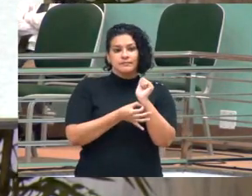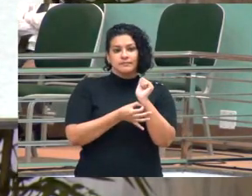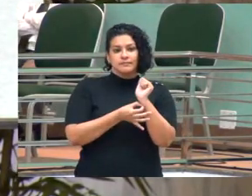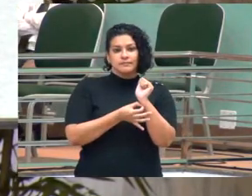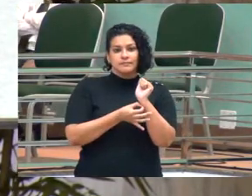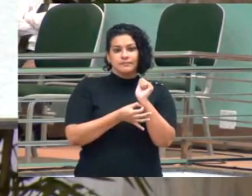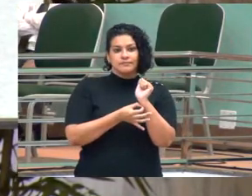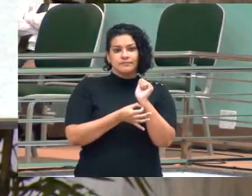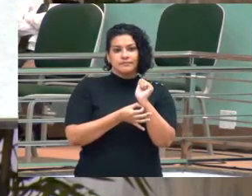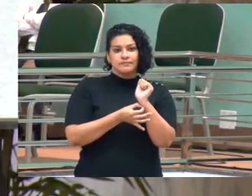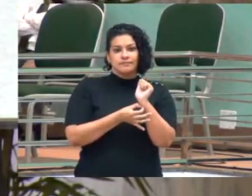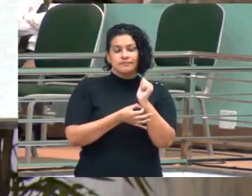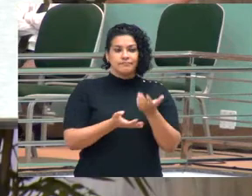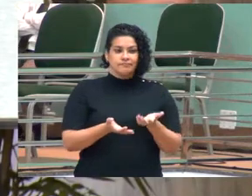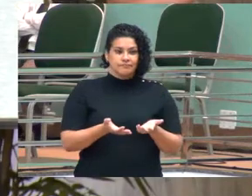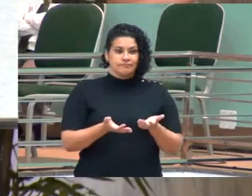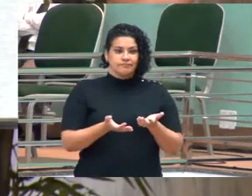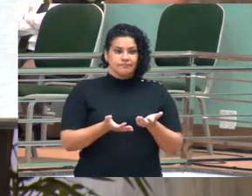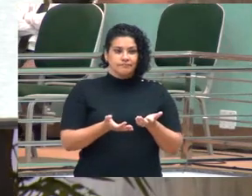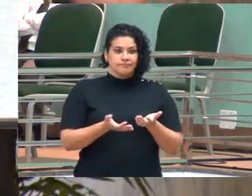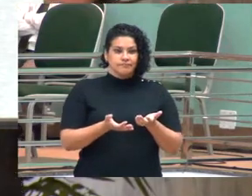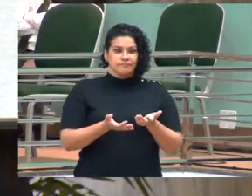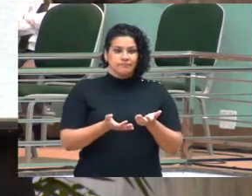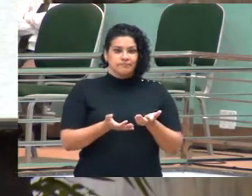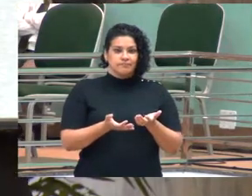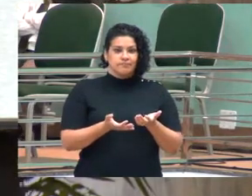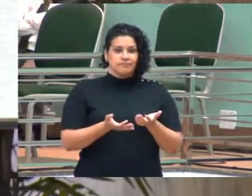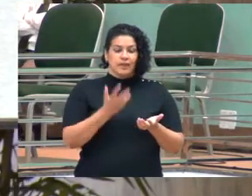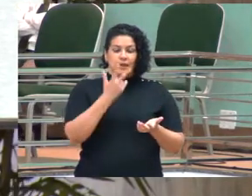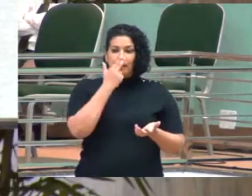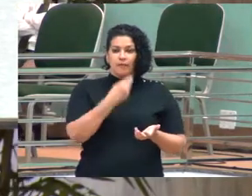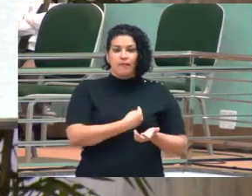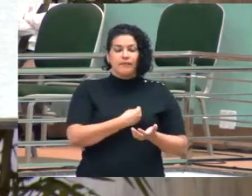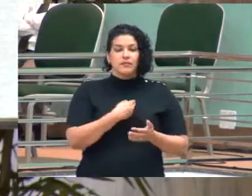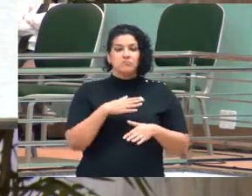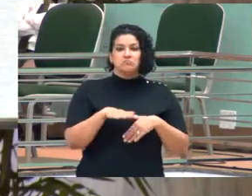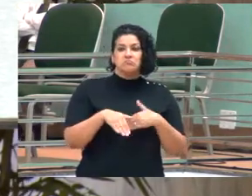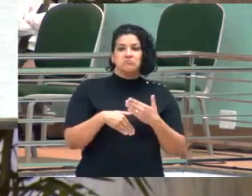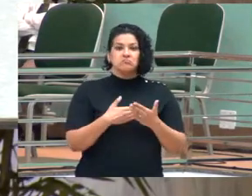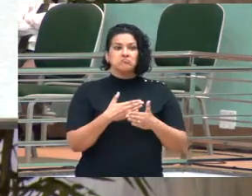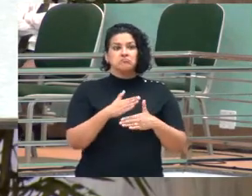depois você fechou aquela aba, não fica mais histórico nenhum.